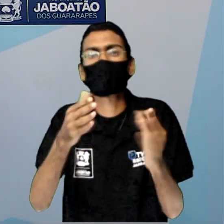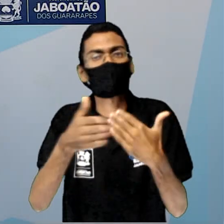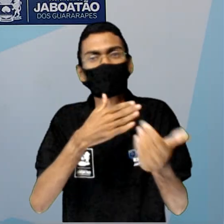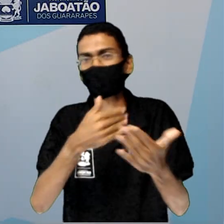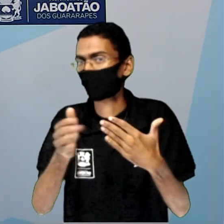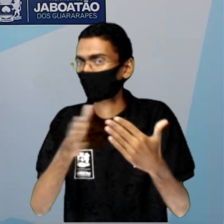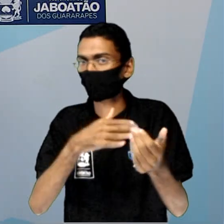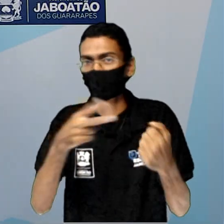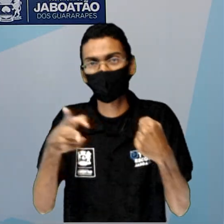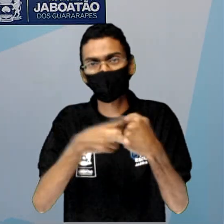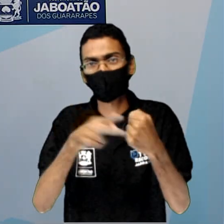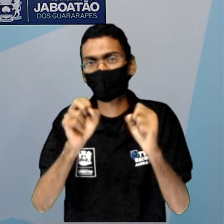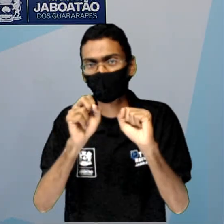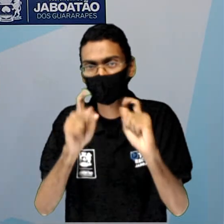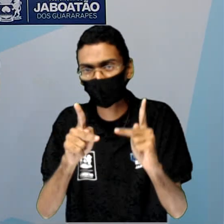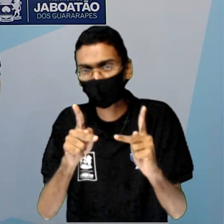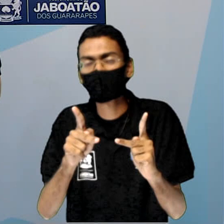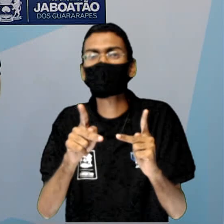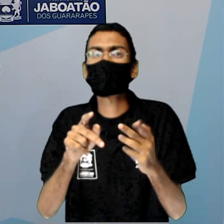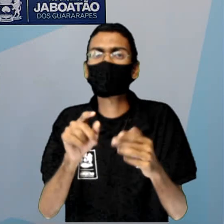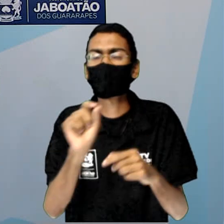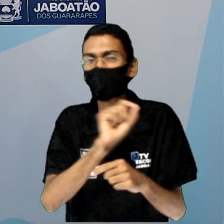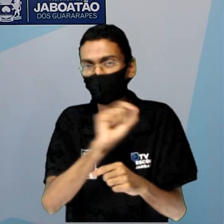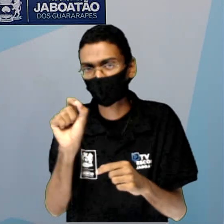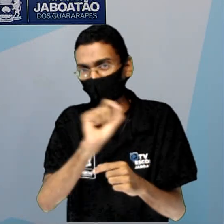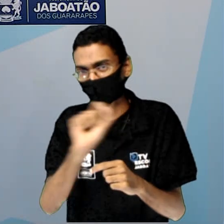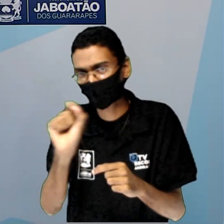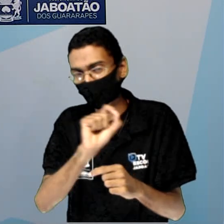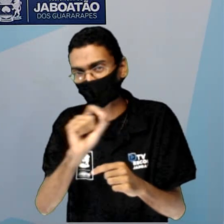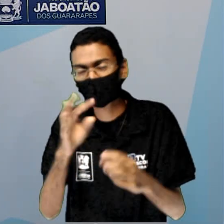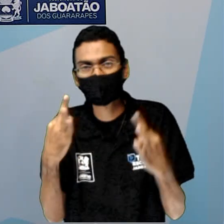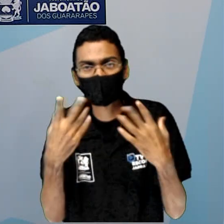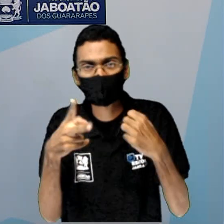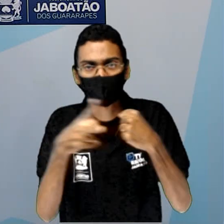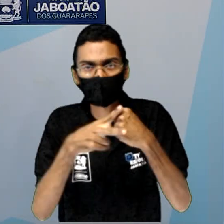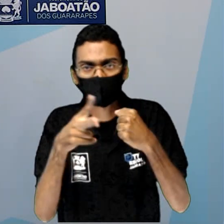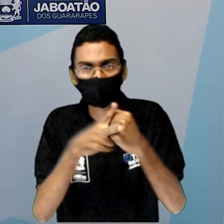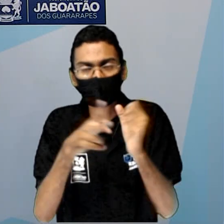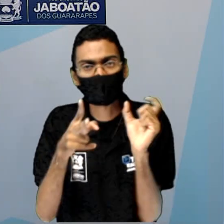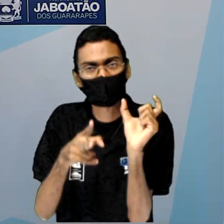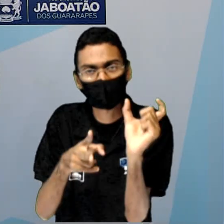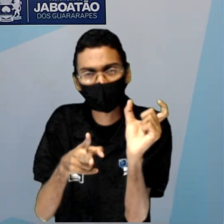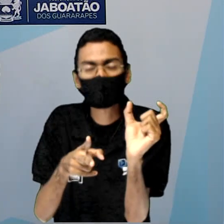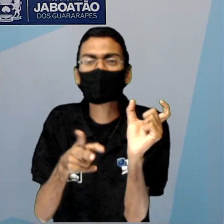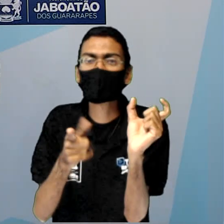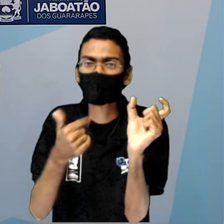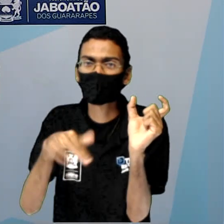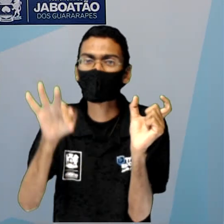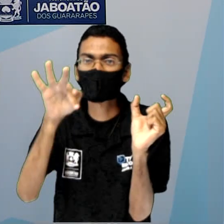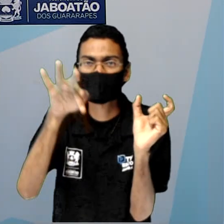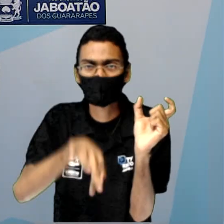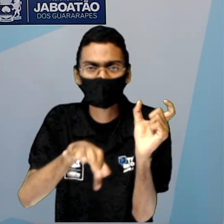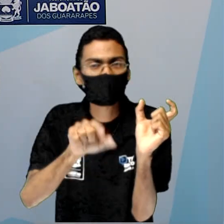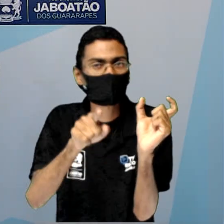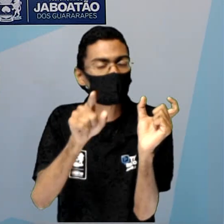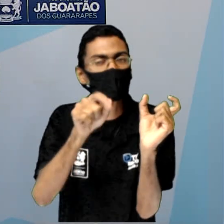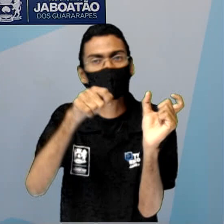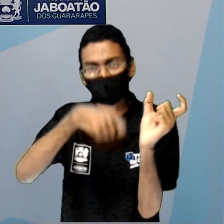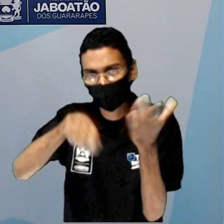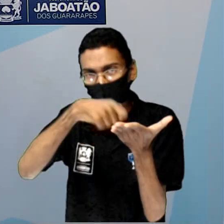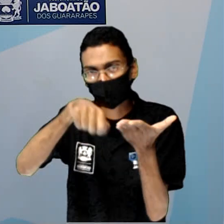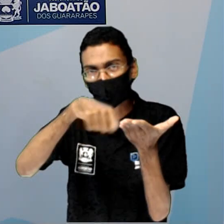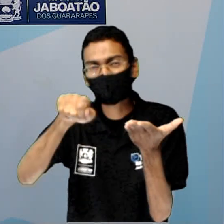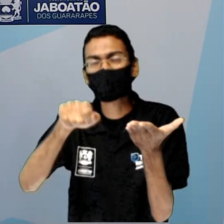eu sublinhei todos os verbos e vocês vão colocar eles no infinitivo. Lembra, se tem o did